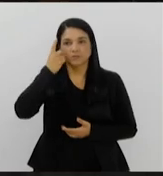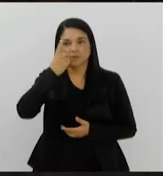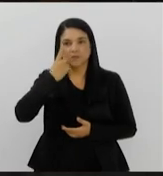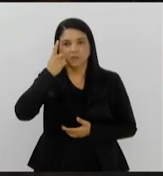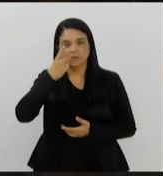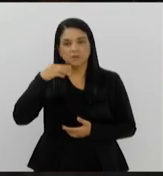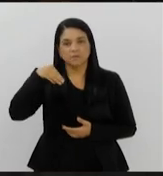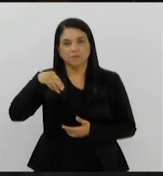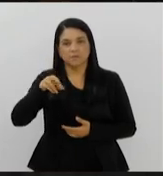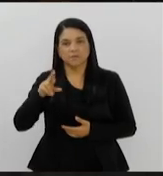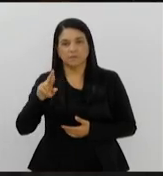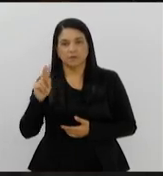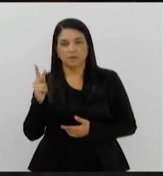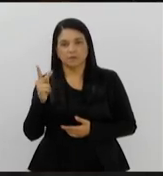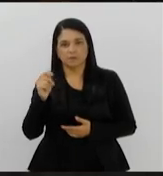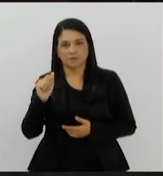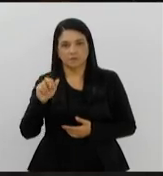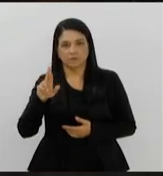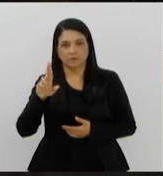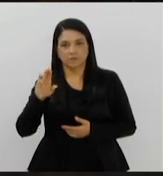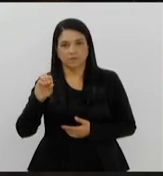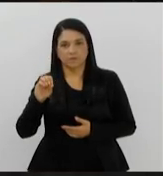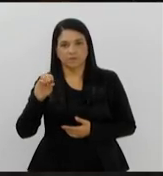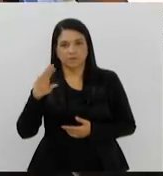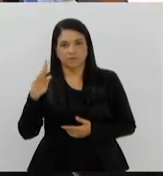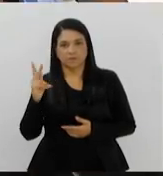Deputada Marta Rocha.